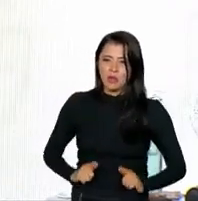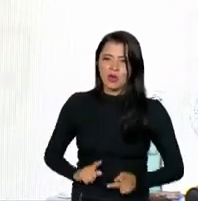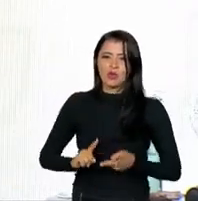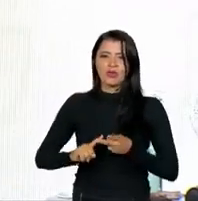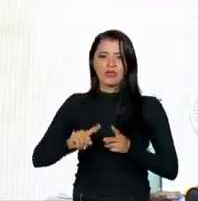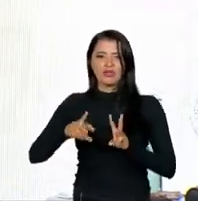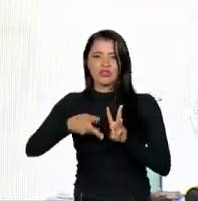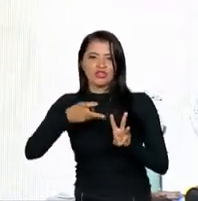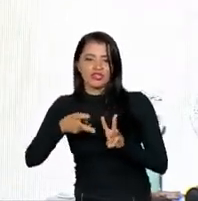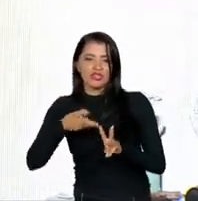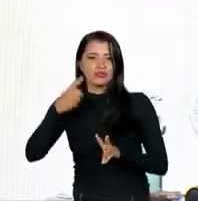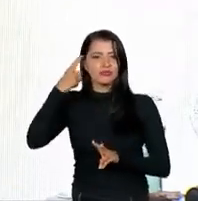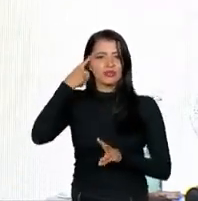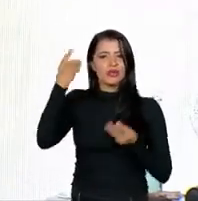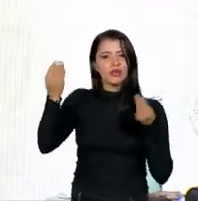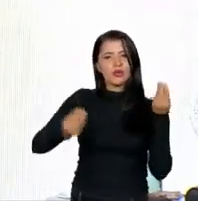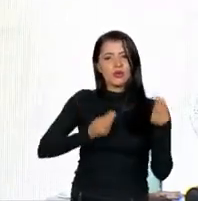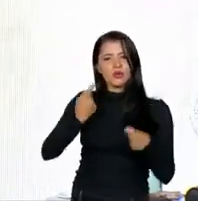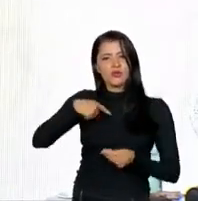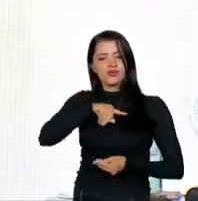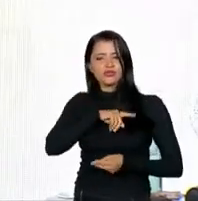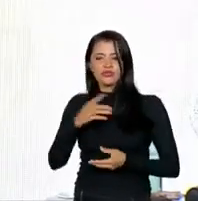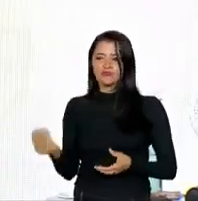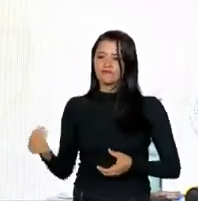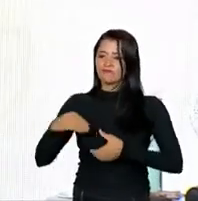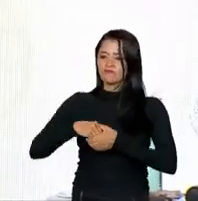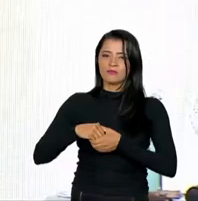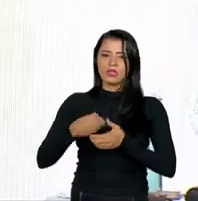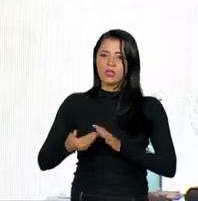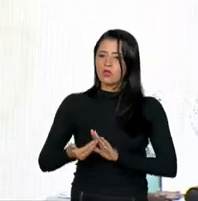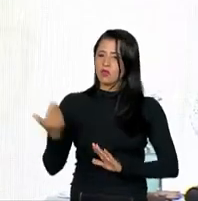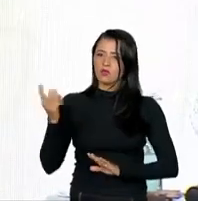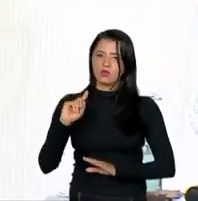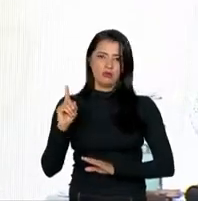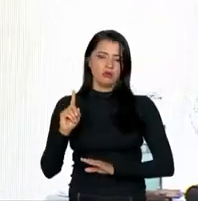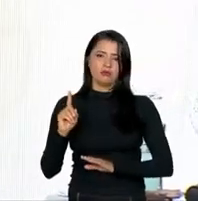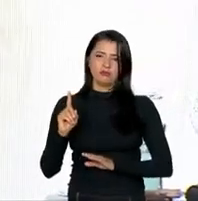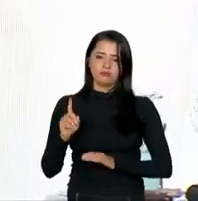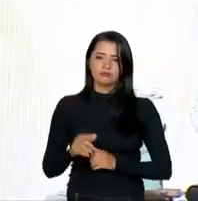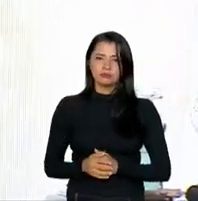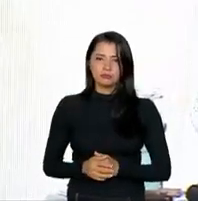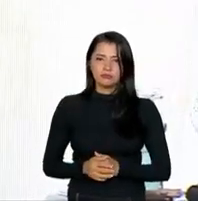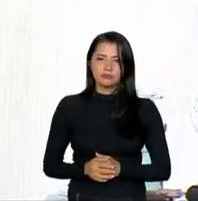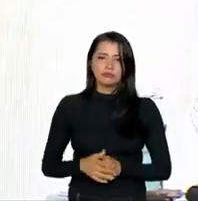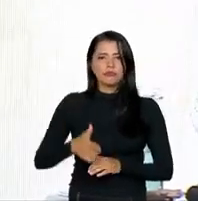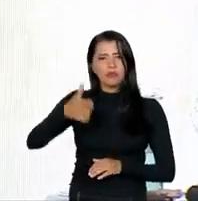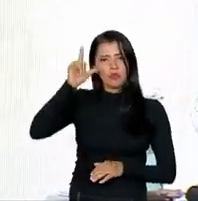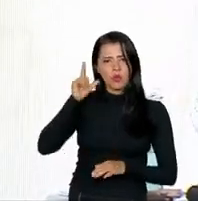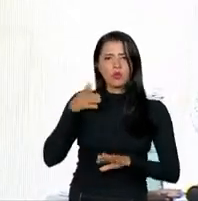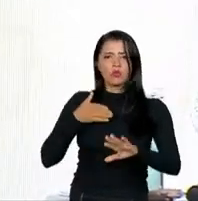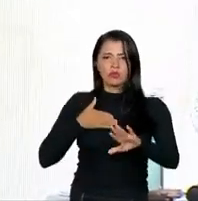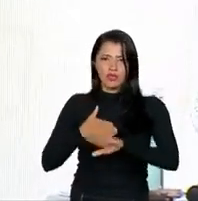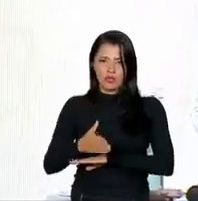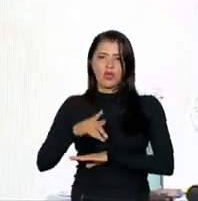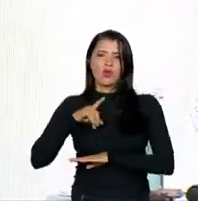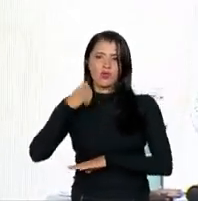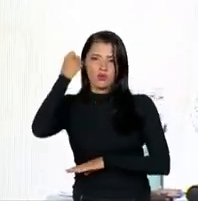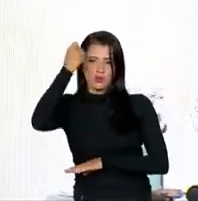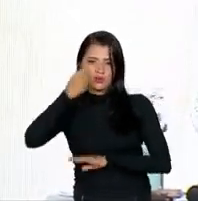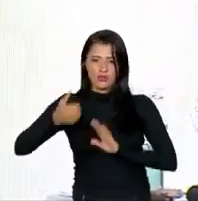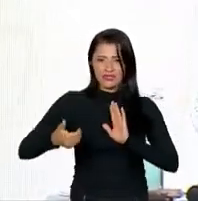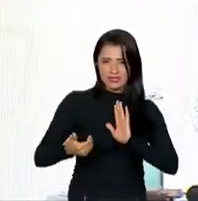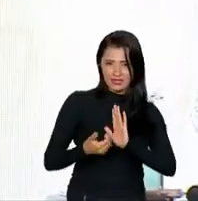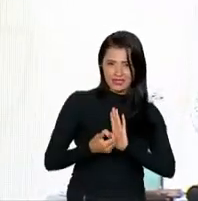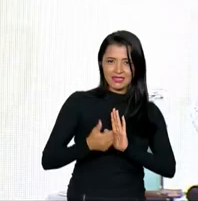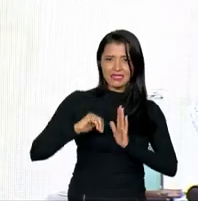indígena, pensar em como que a gente inclui e não exclui ainda mais. Ontem eu estava no Senado com o senador Paulo Paim,